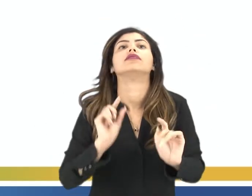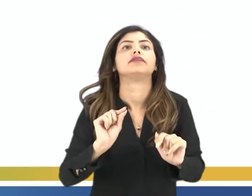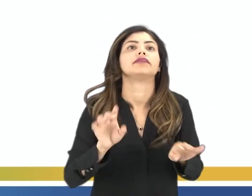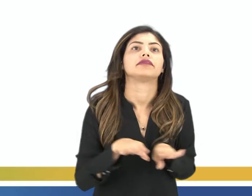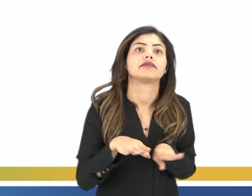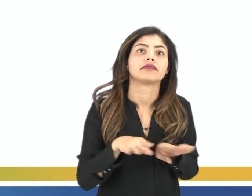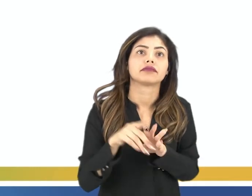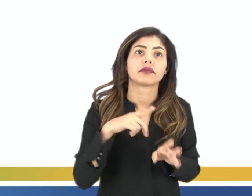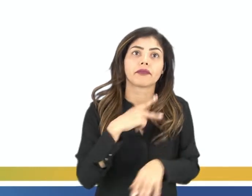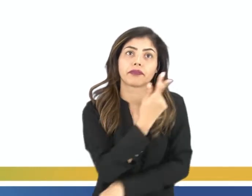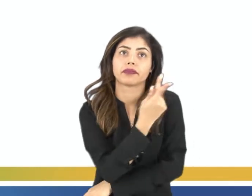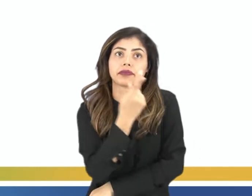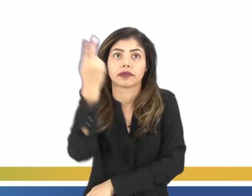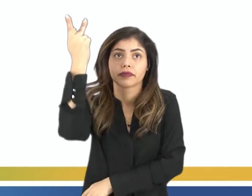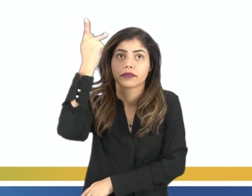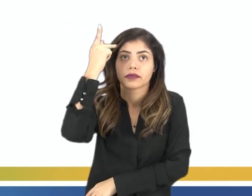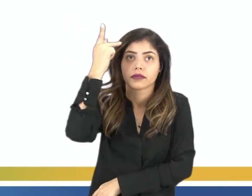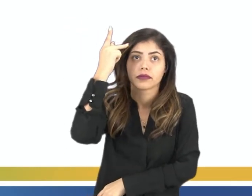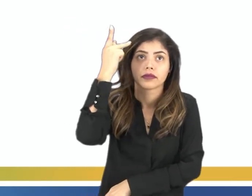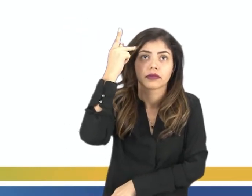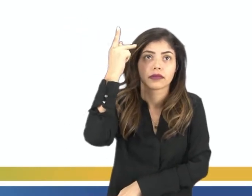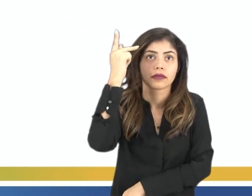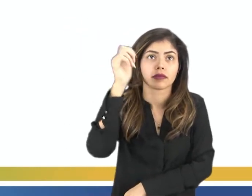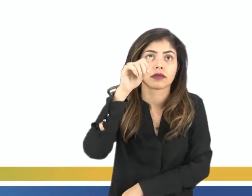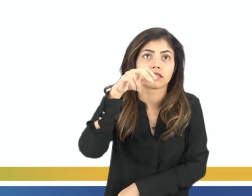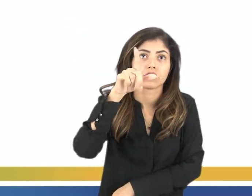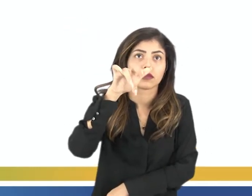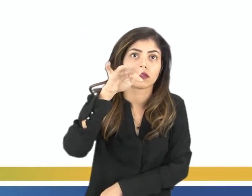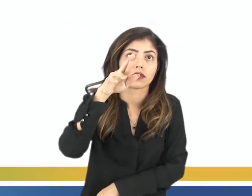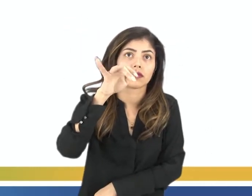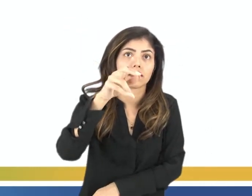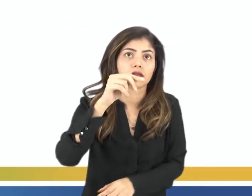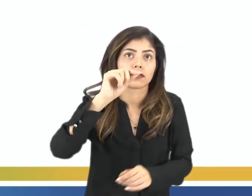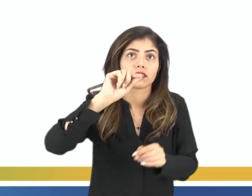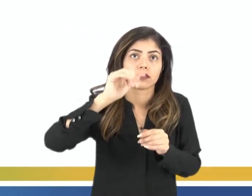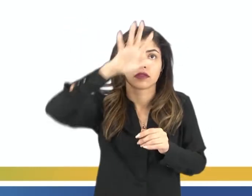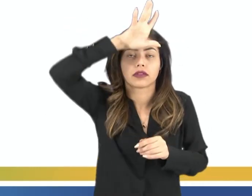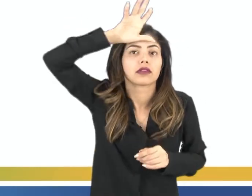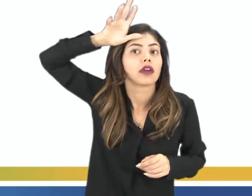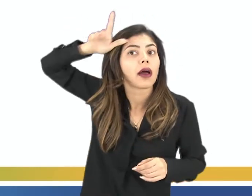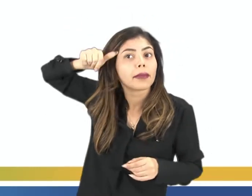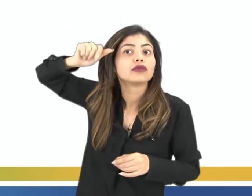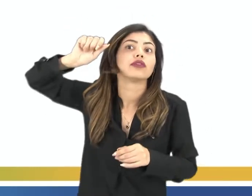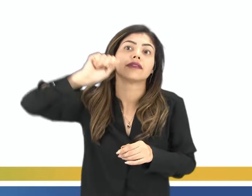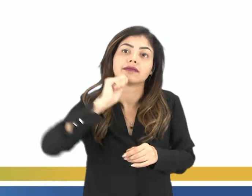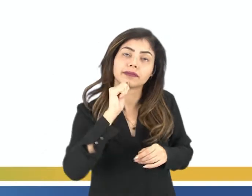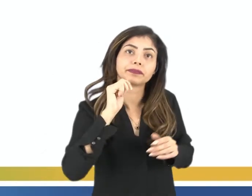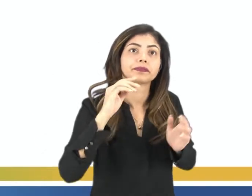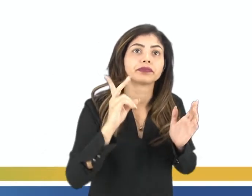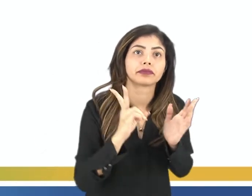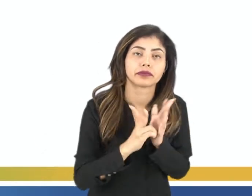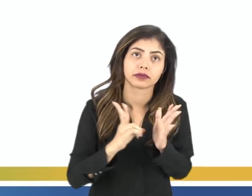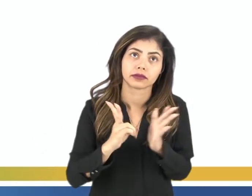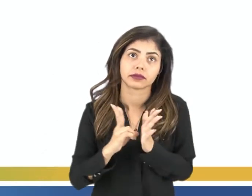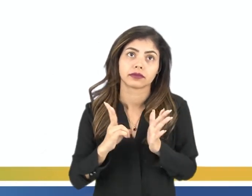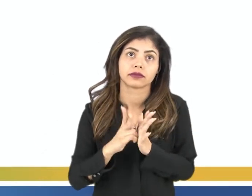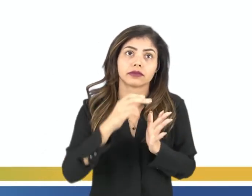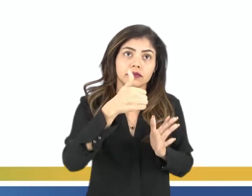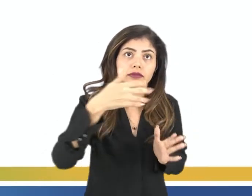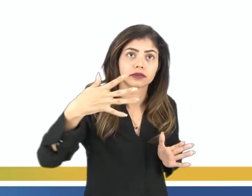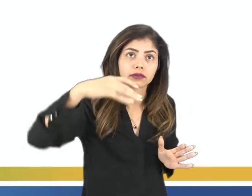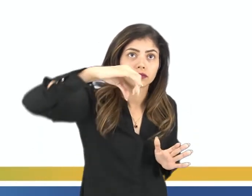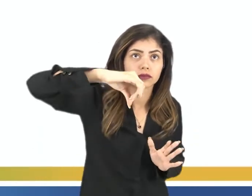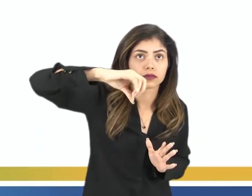temos também São Paulo de Olivença, né? Que tem aí 14.957 mil índios, né? Que também fica na